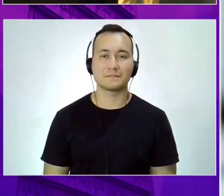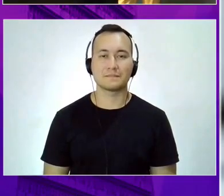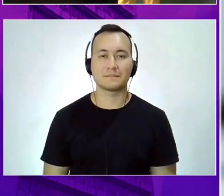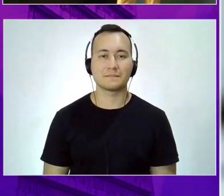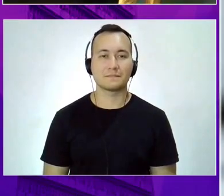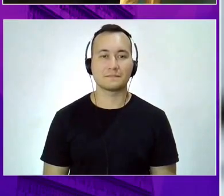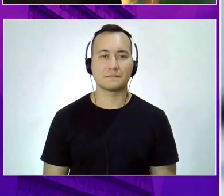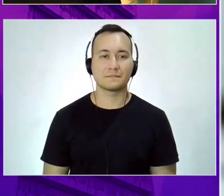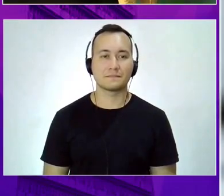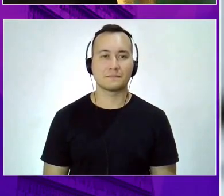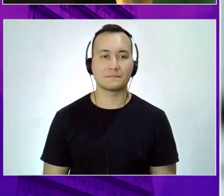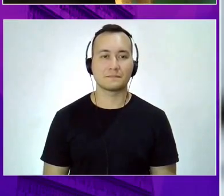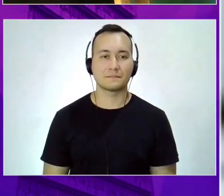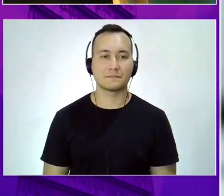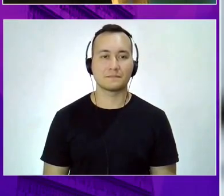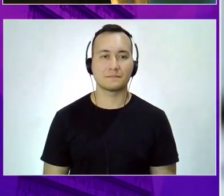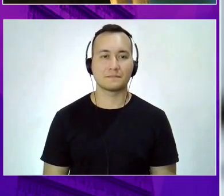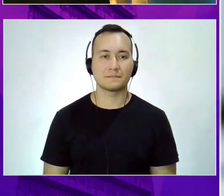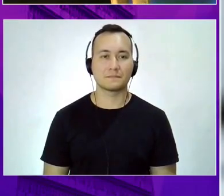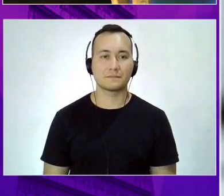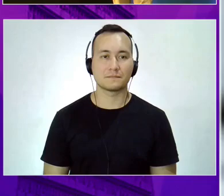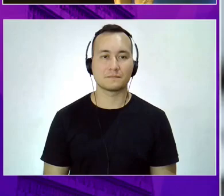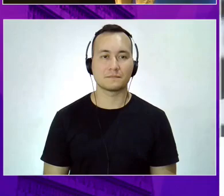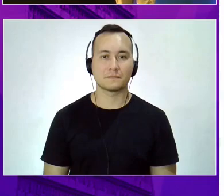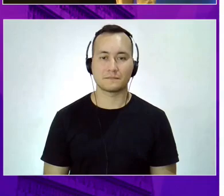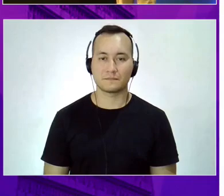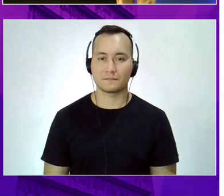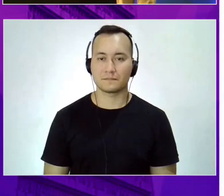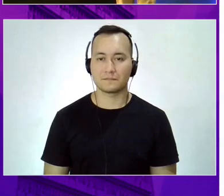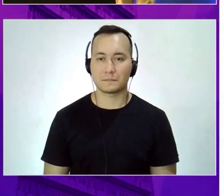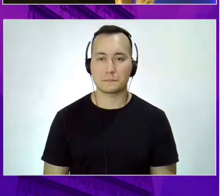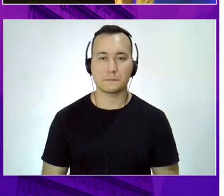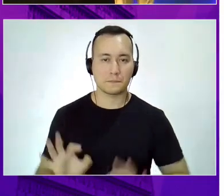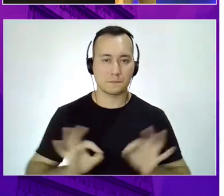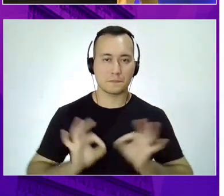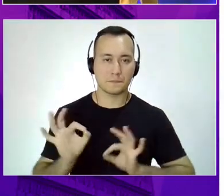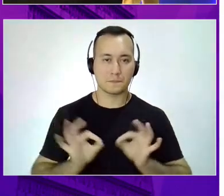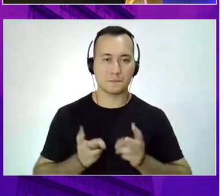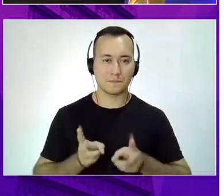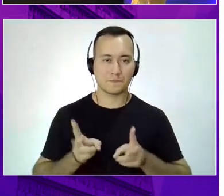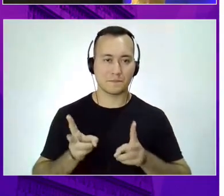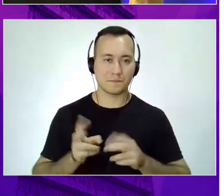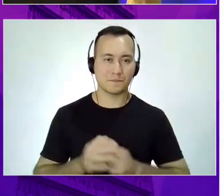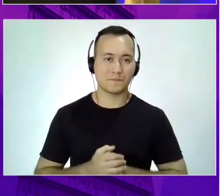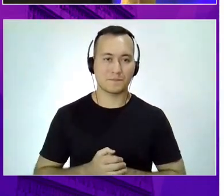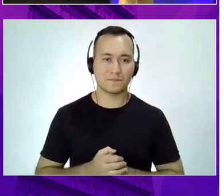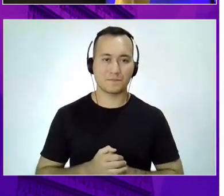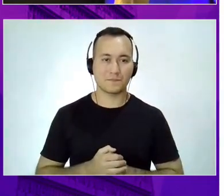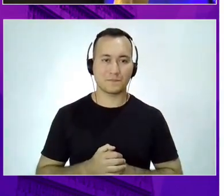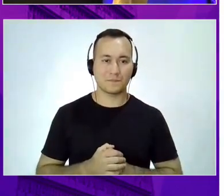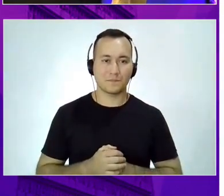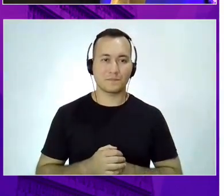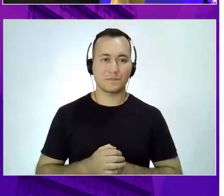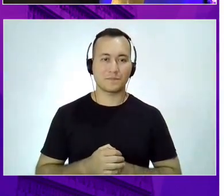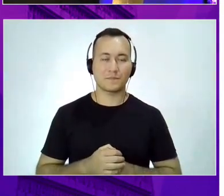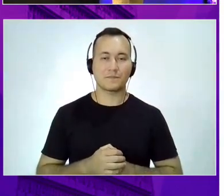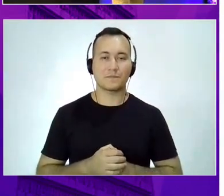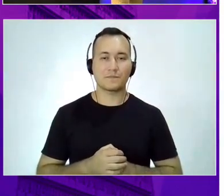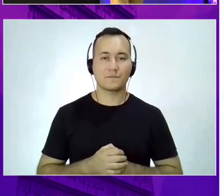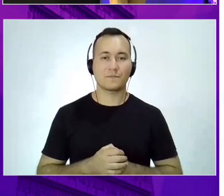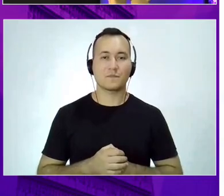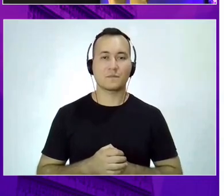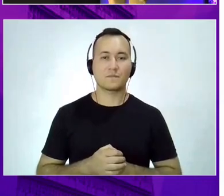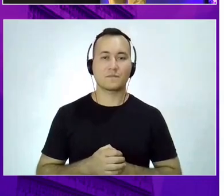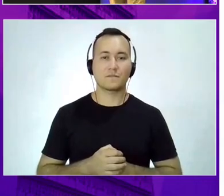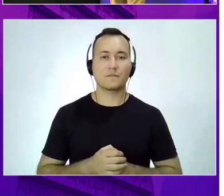Ele teria que descer, porque esse só vai forward e back. Isso. Ah,